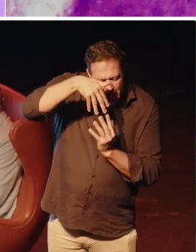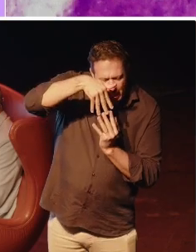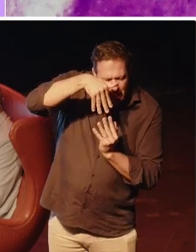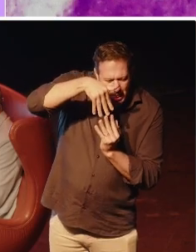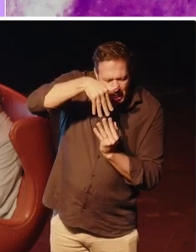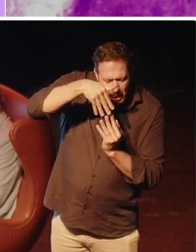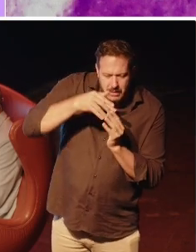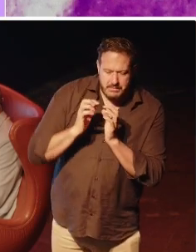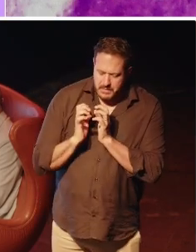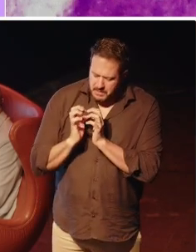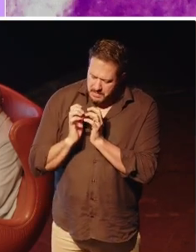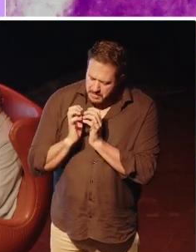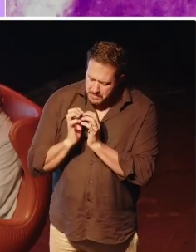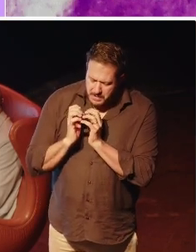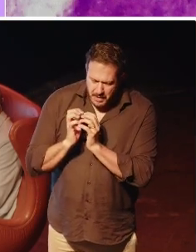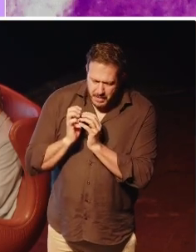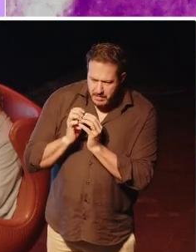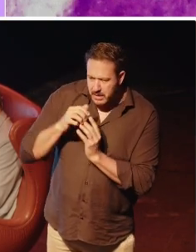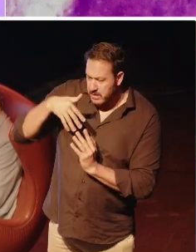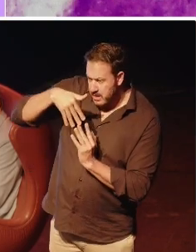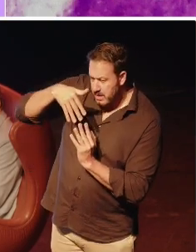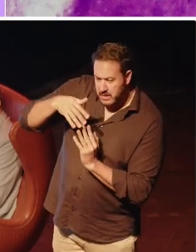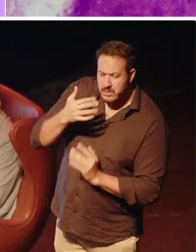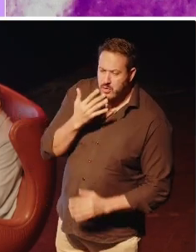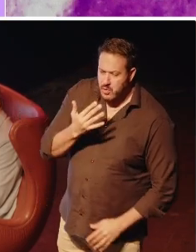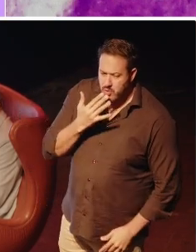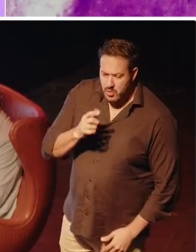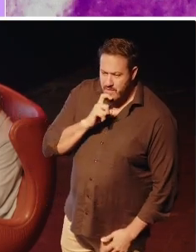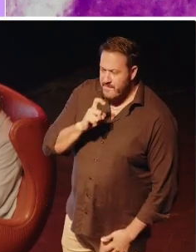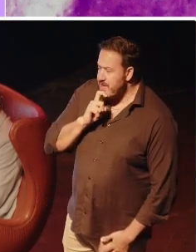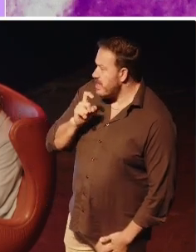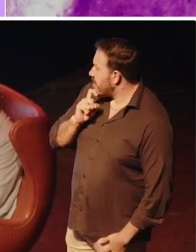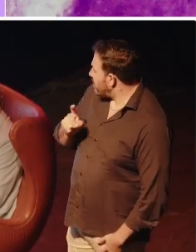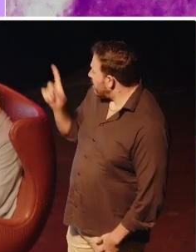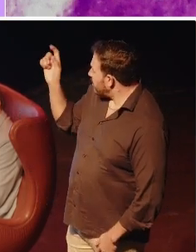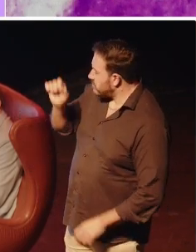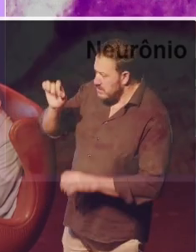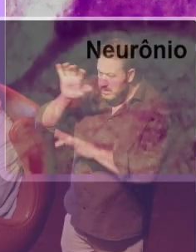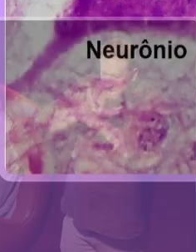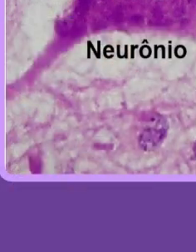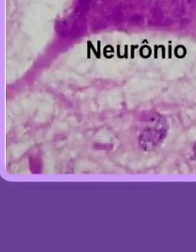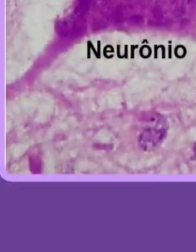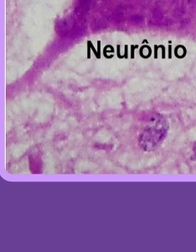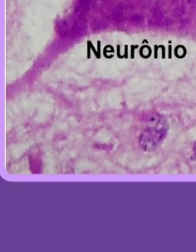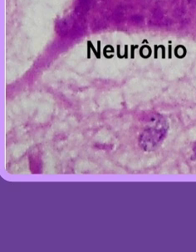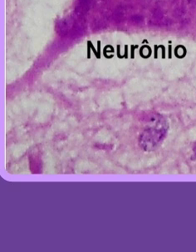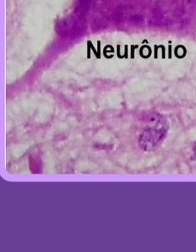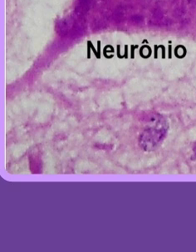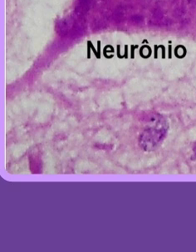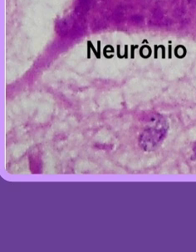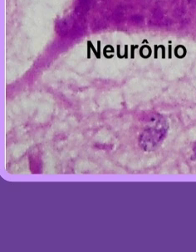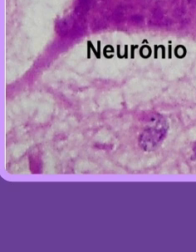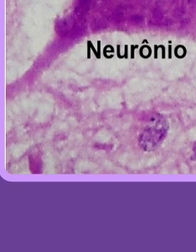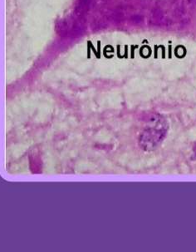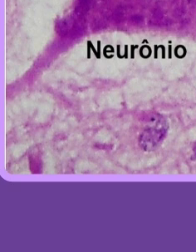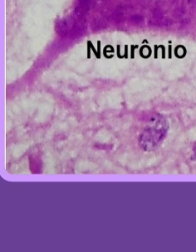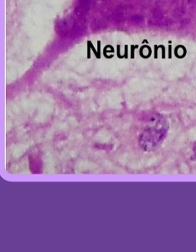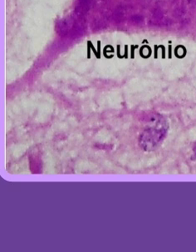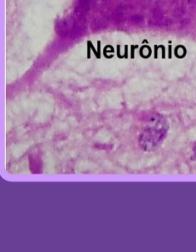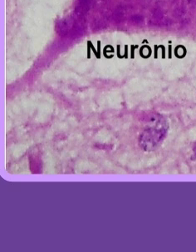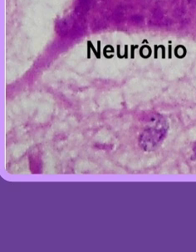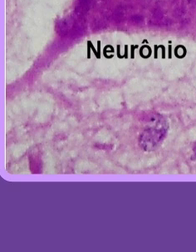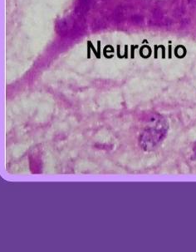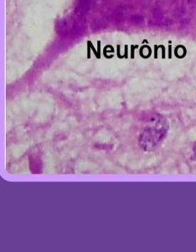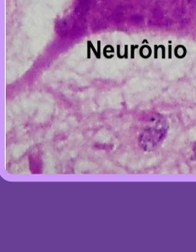cerebrais, né? Esses verdinhos, né, que dão essas ramificações, são os neurônios, que está ali